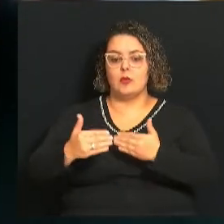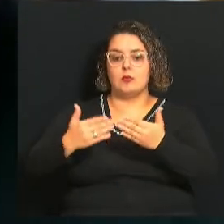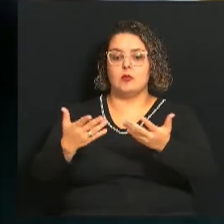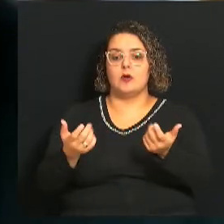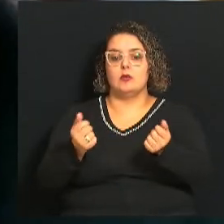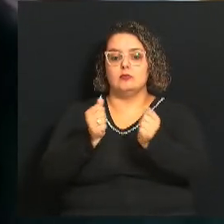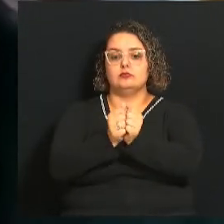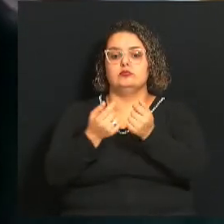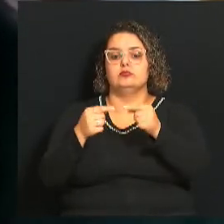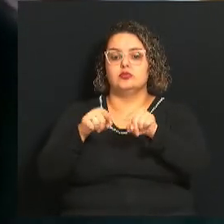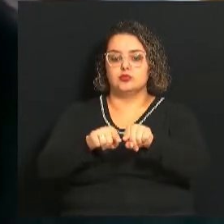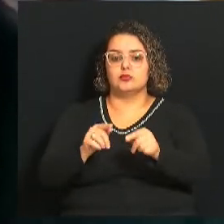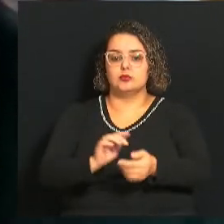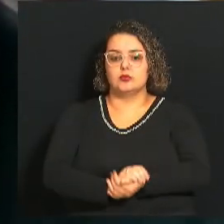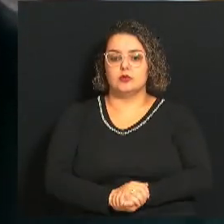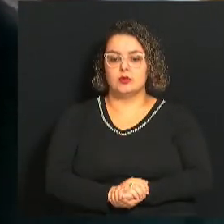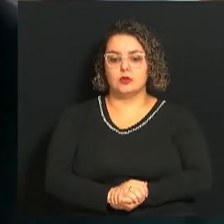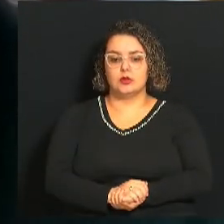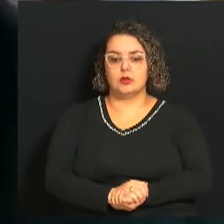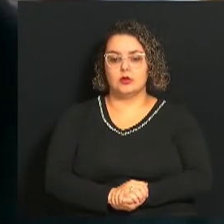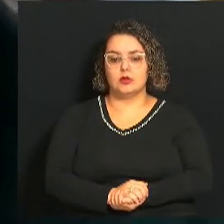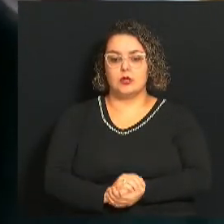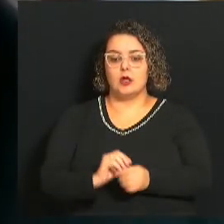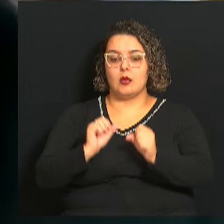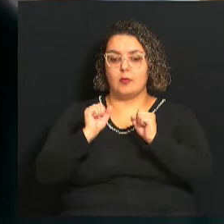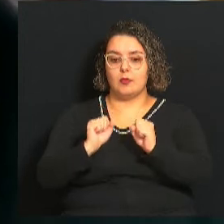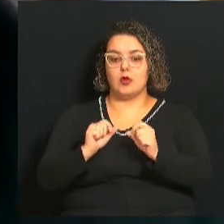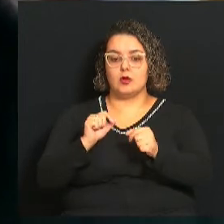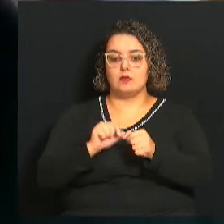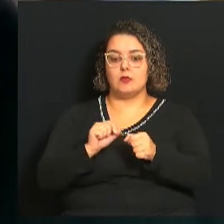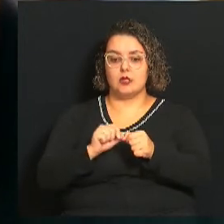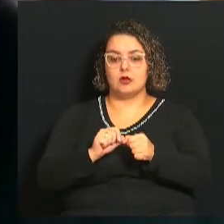né, que possa fazer com que a